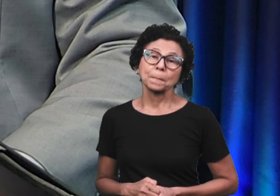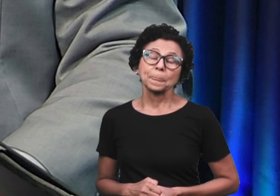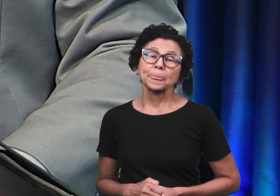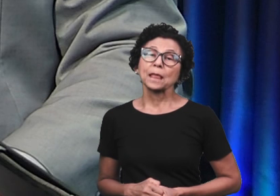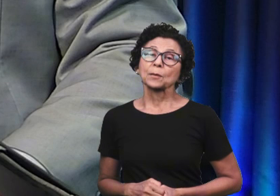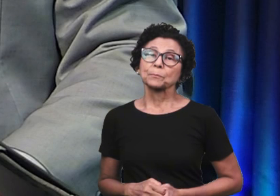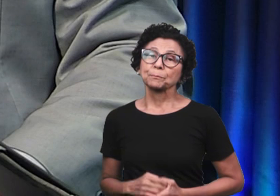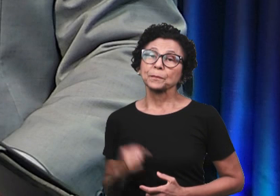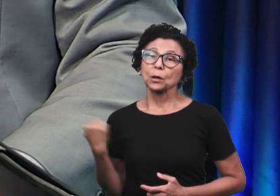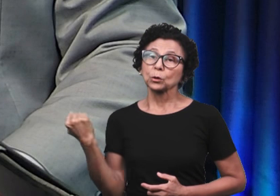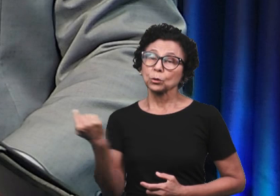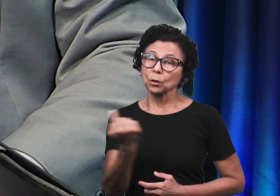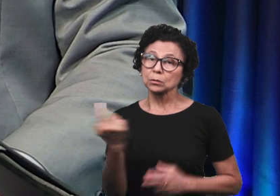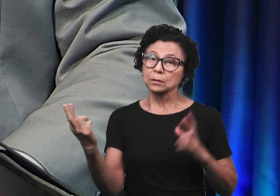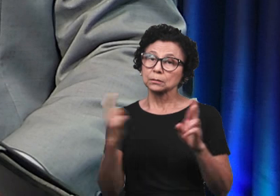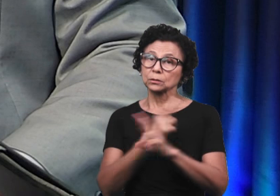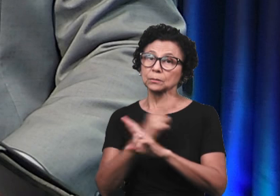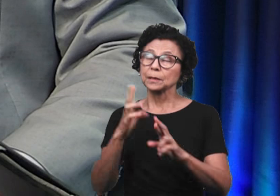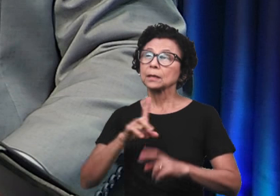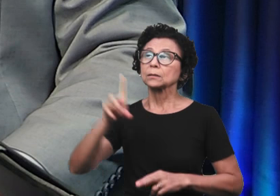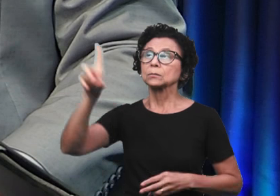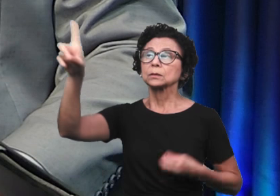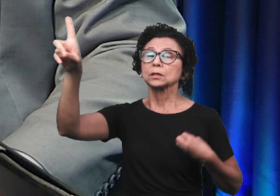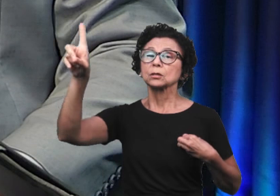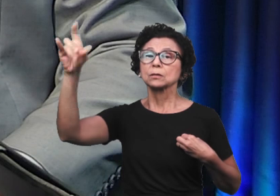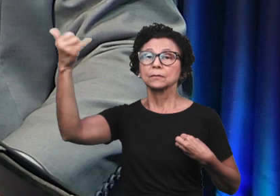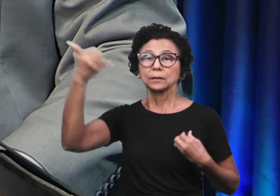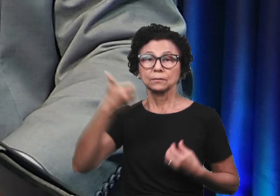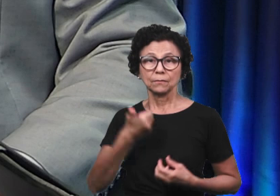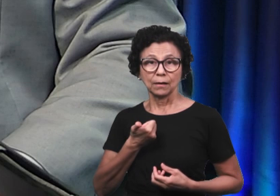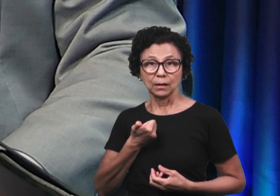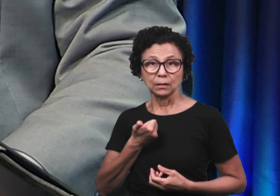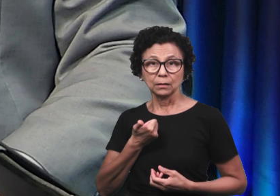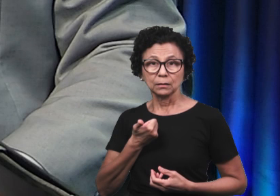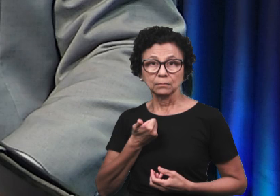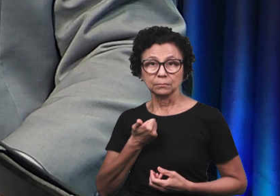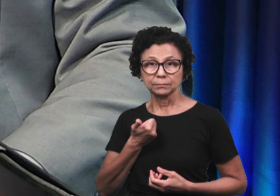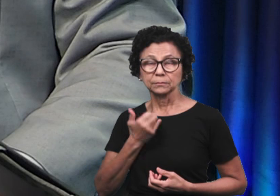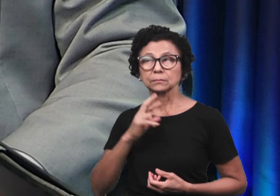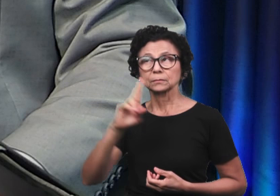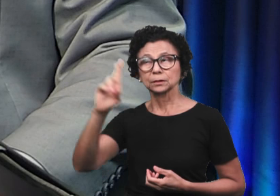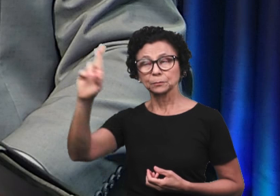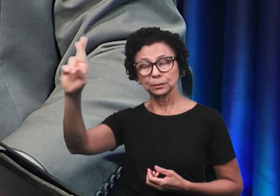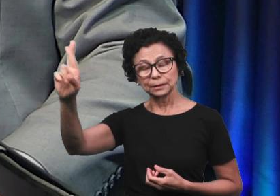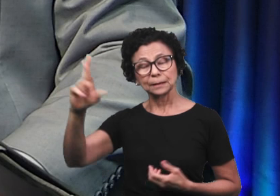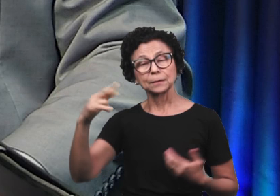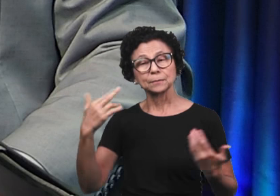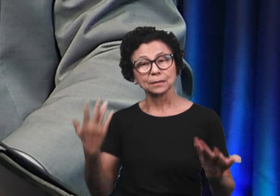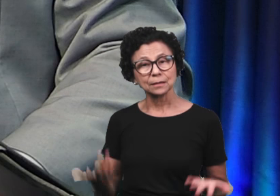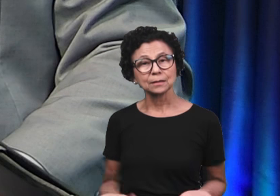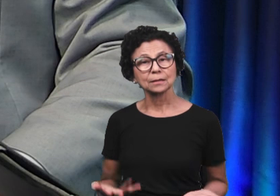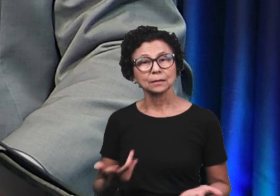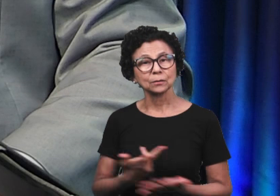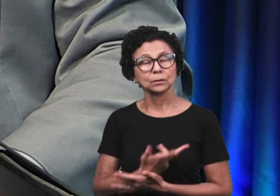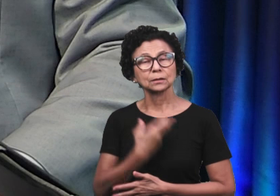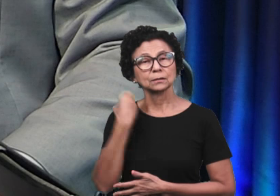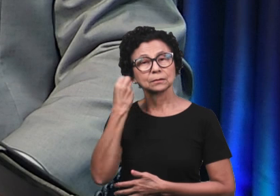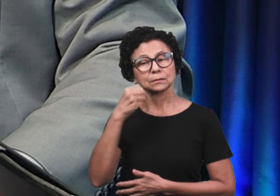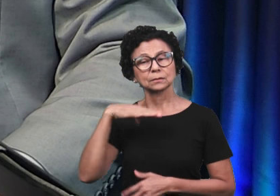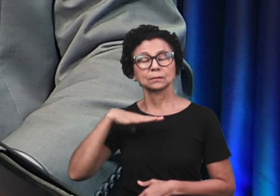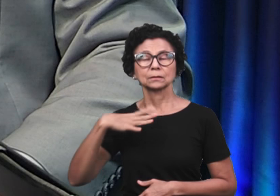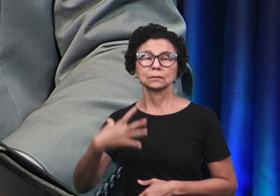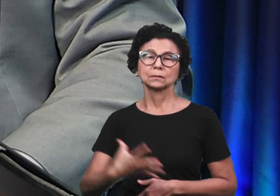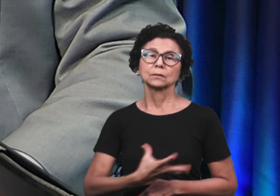Ele fala conosco e nós falamos com Ele. É assim que acontece a experiência de salvação